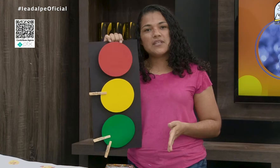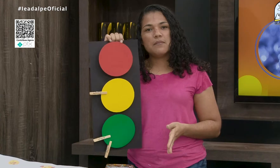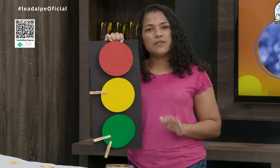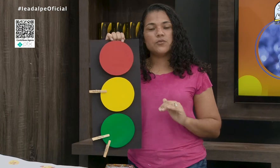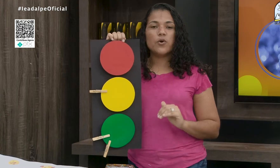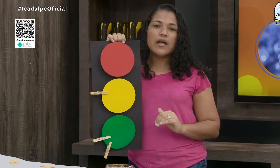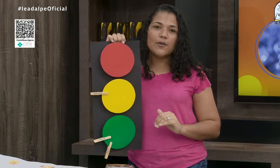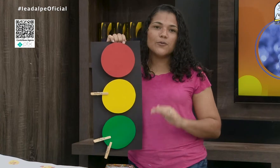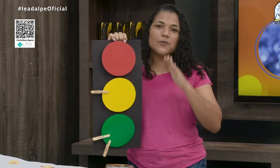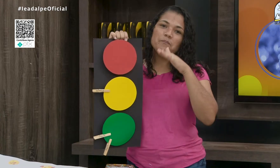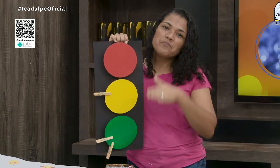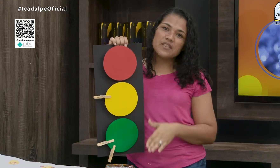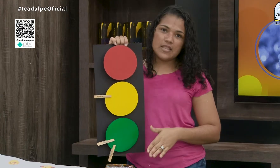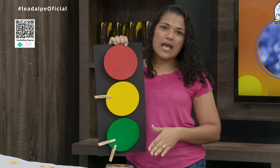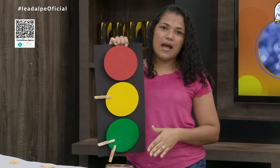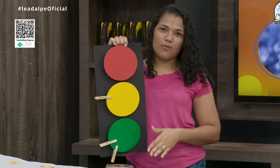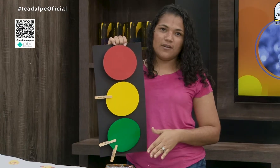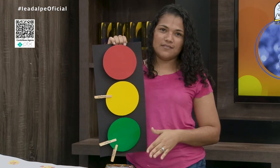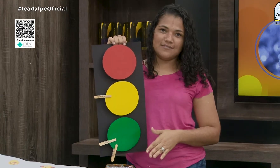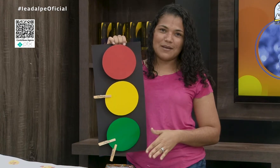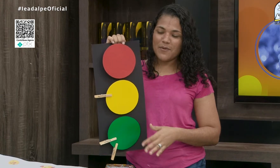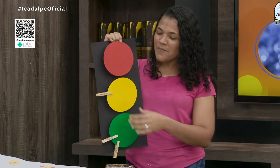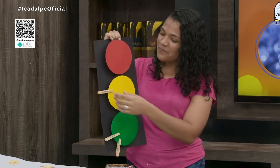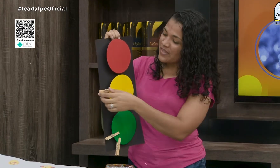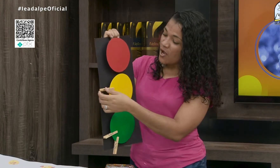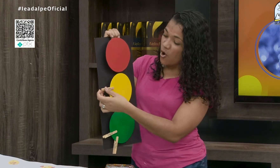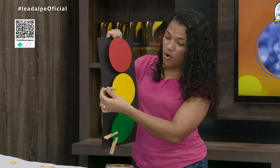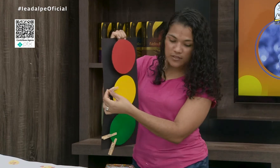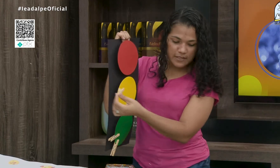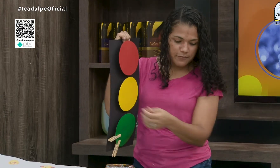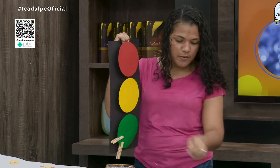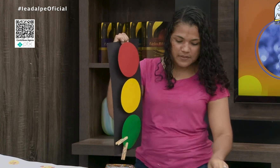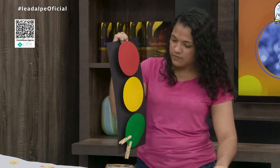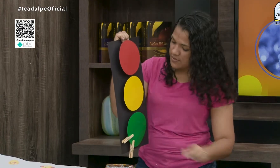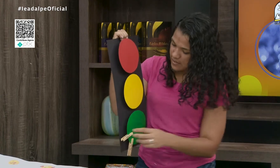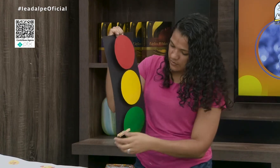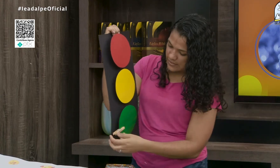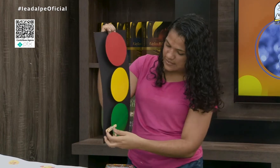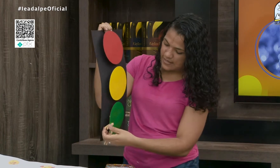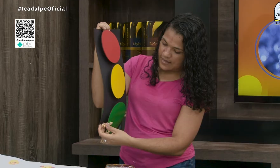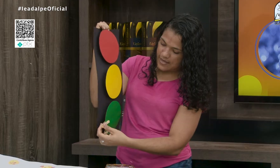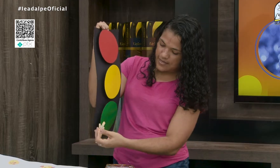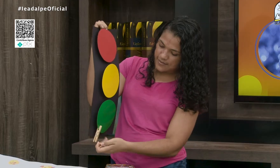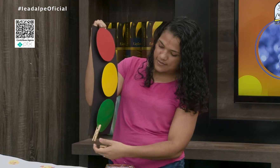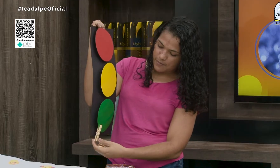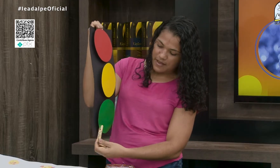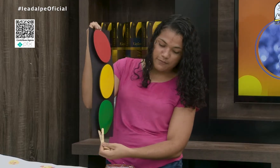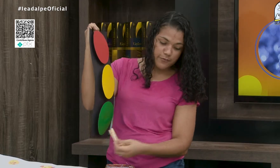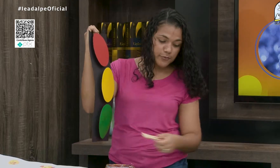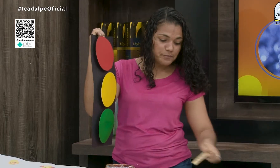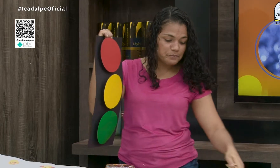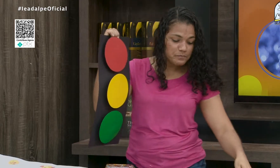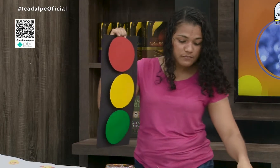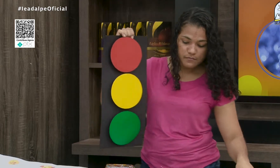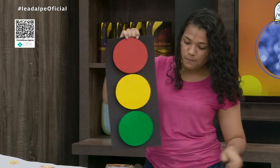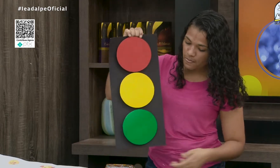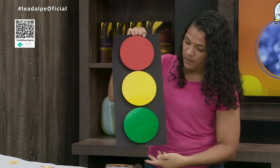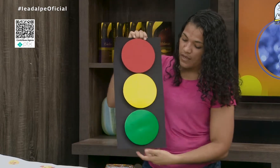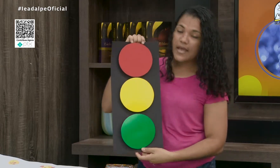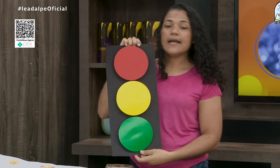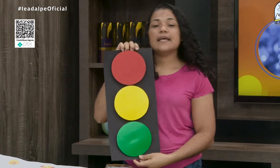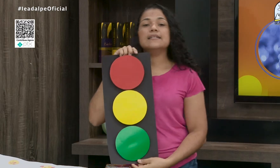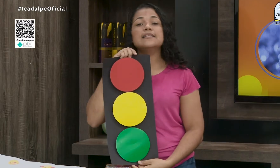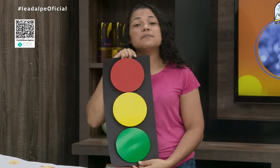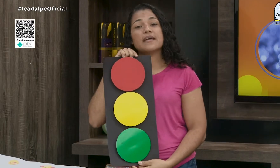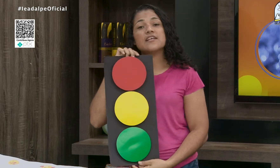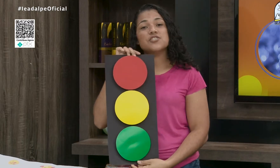o comportamento do aluno na aula, tá bom? Outra forma de você utilizar esse semáforo